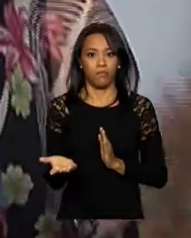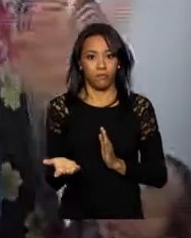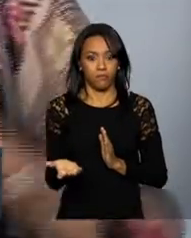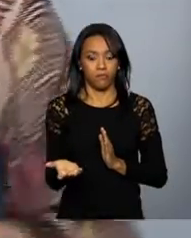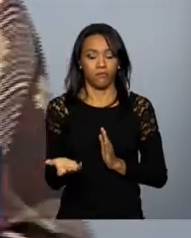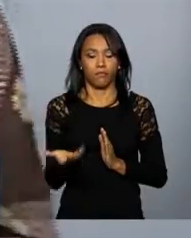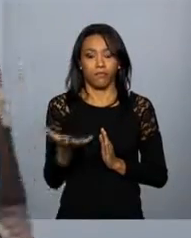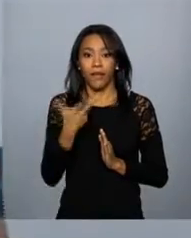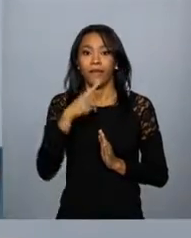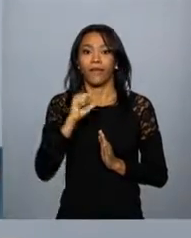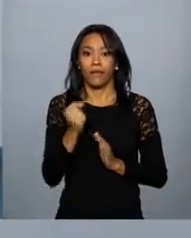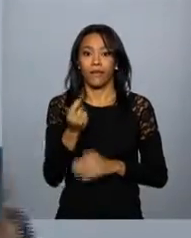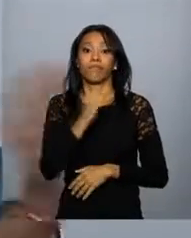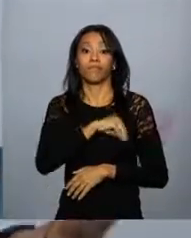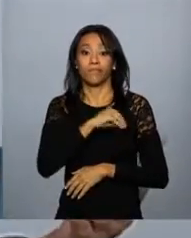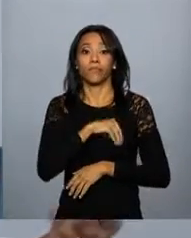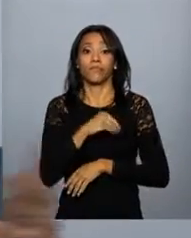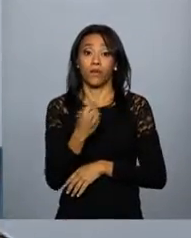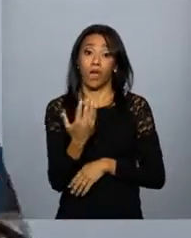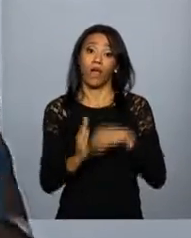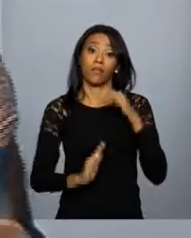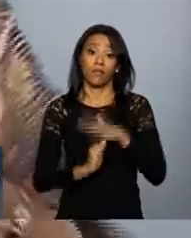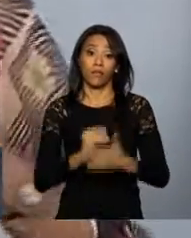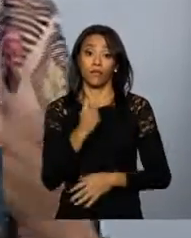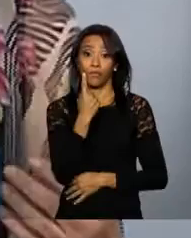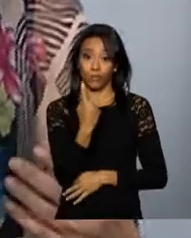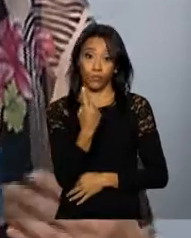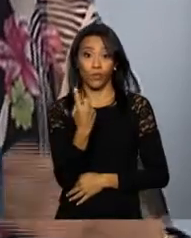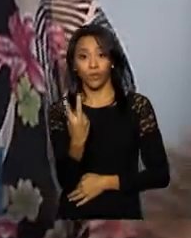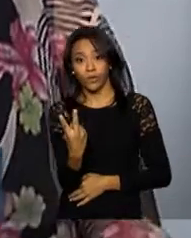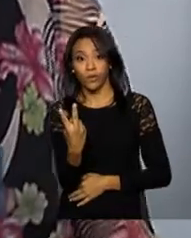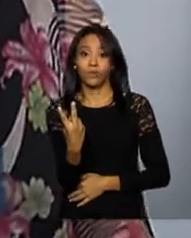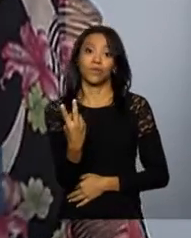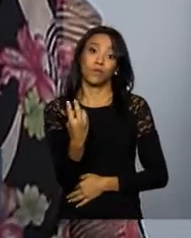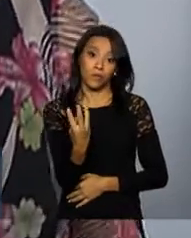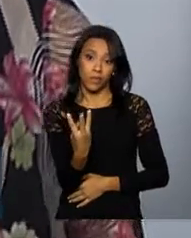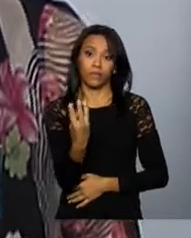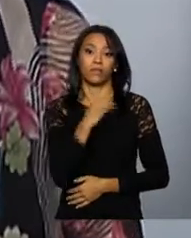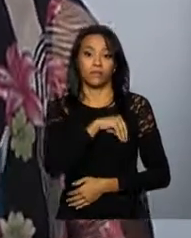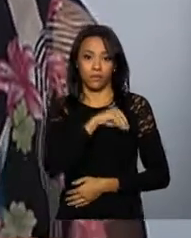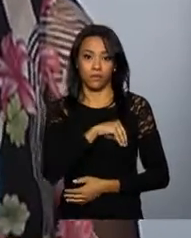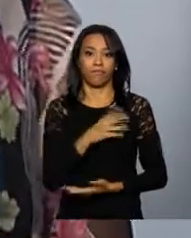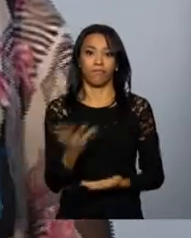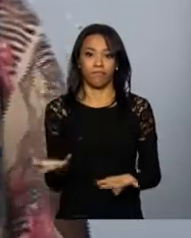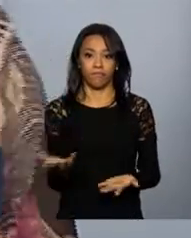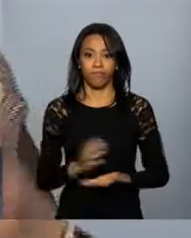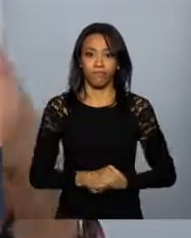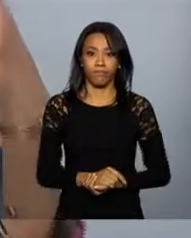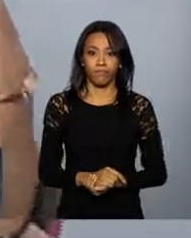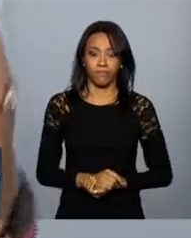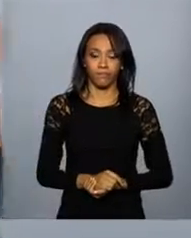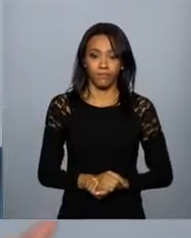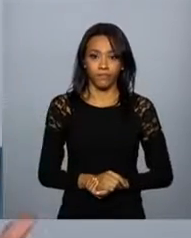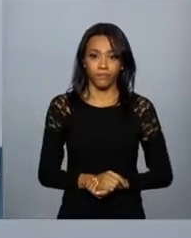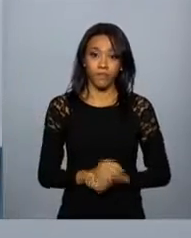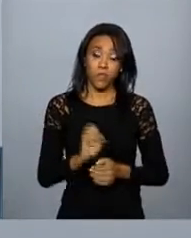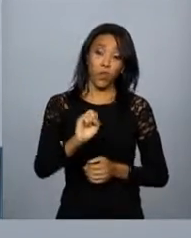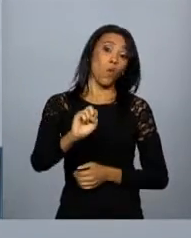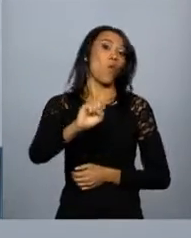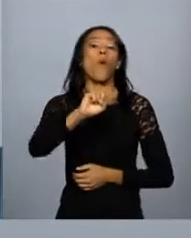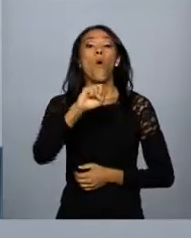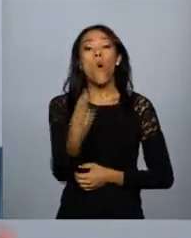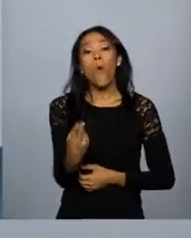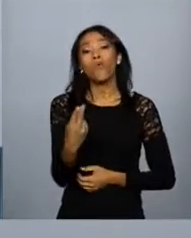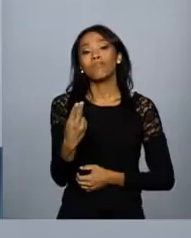suficientemente alto para quem ganha até um ou dois ou três salários mínimos. Ou morava